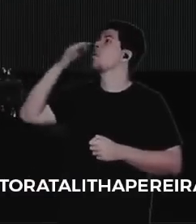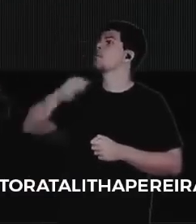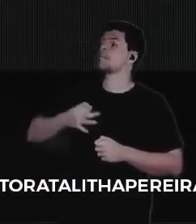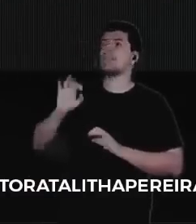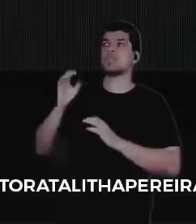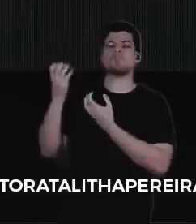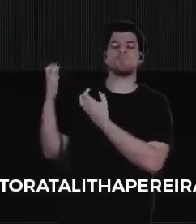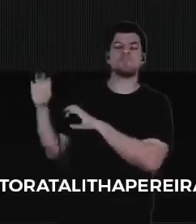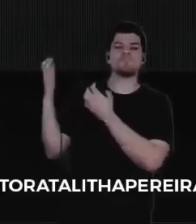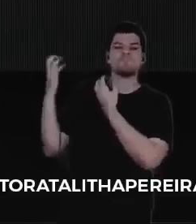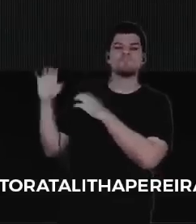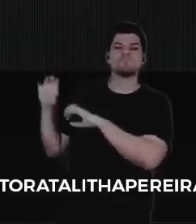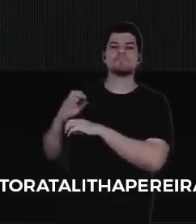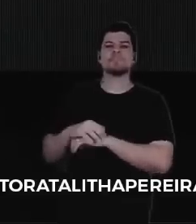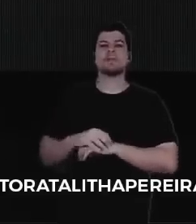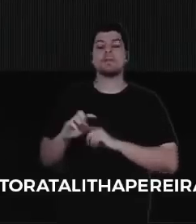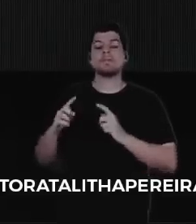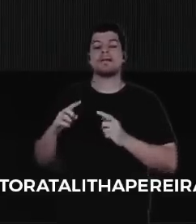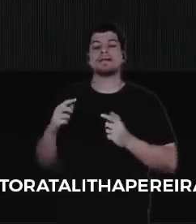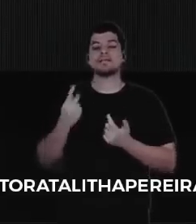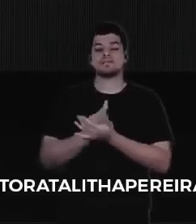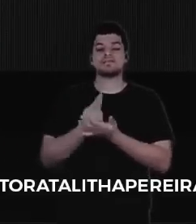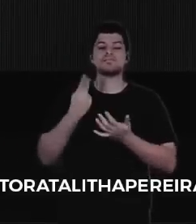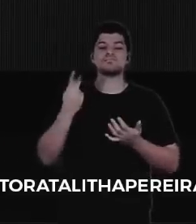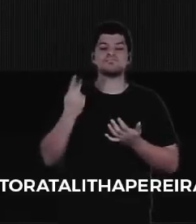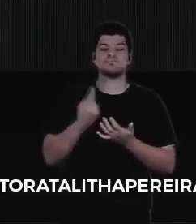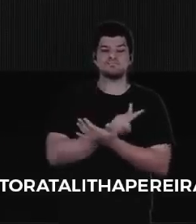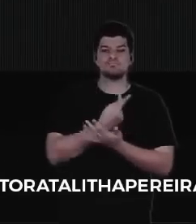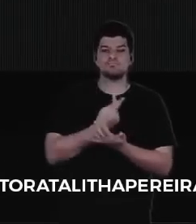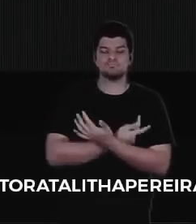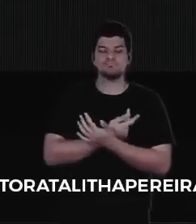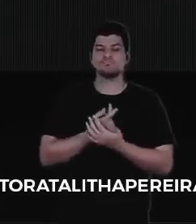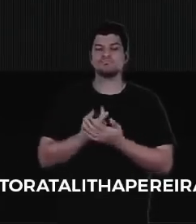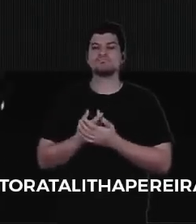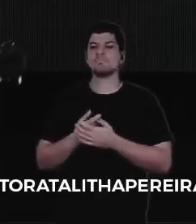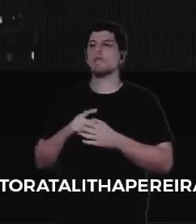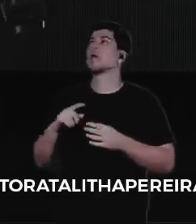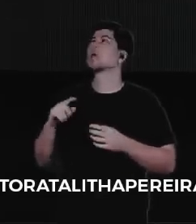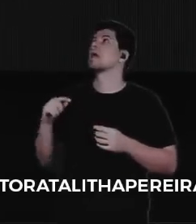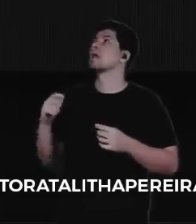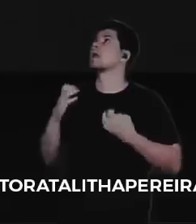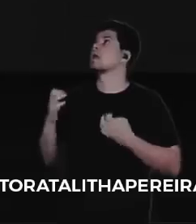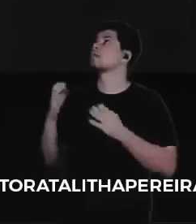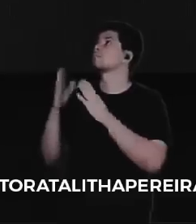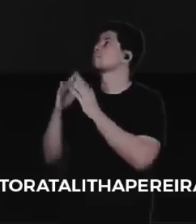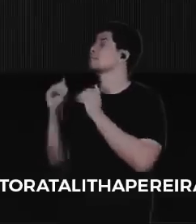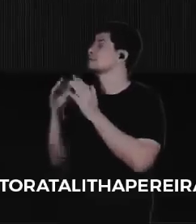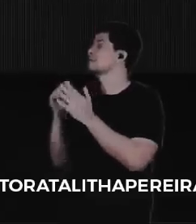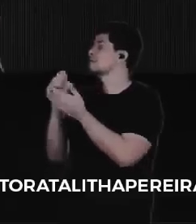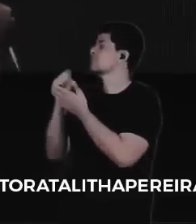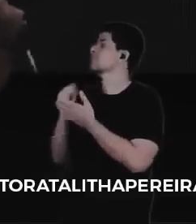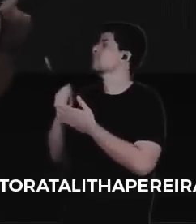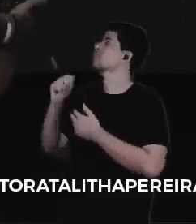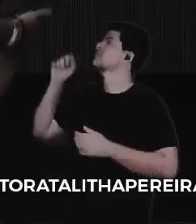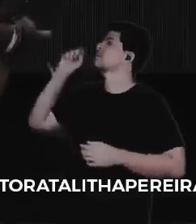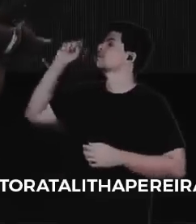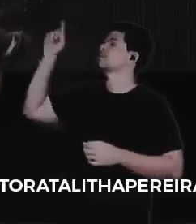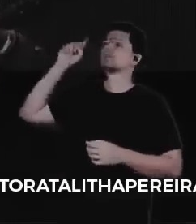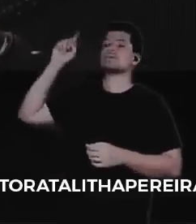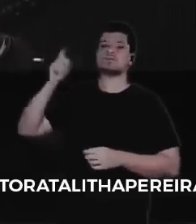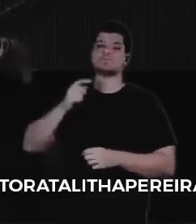Quando quebram a cara. Quando é para pedir socorro, a primeira pessoa que lembra é de Deus.